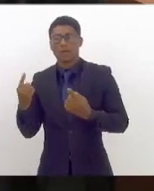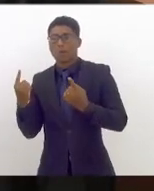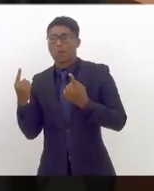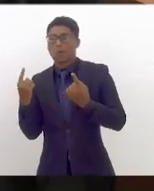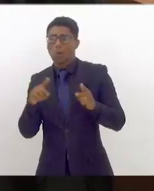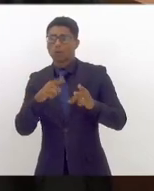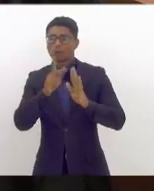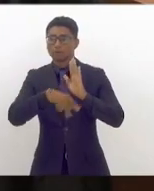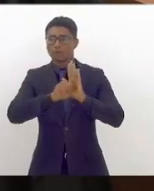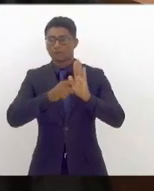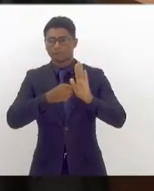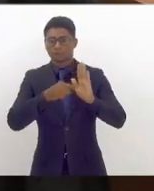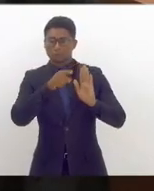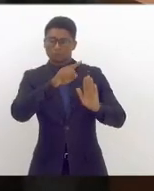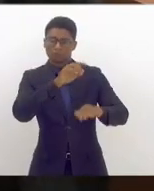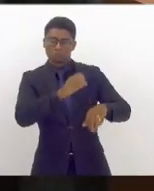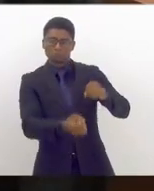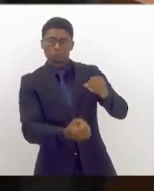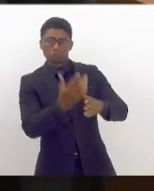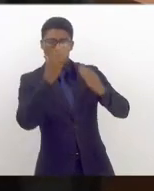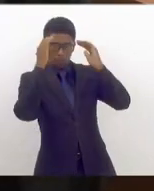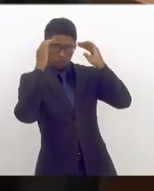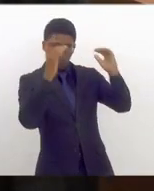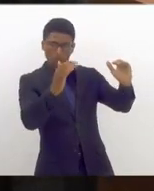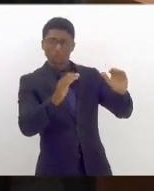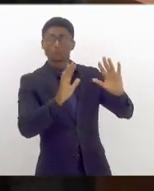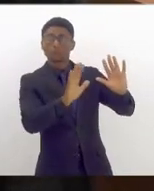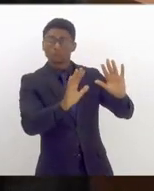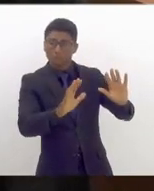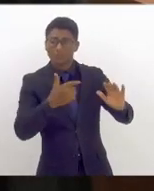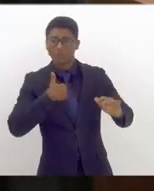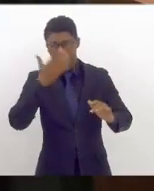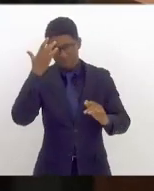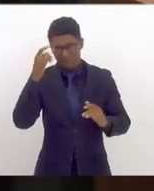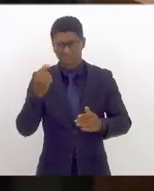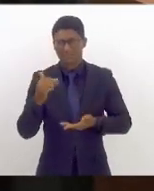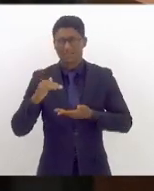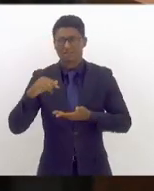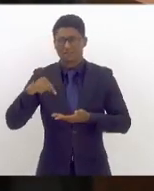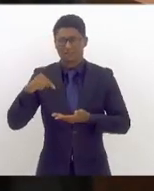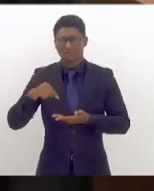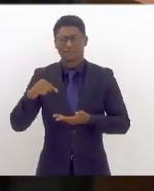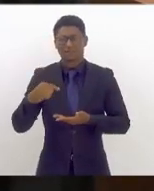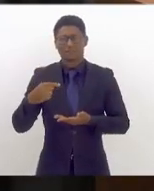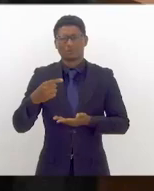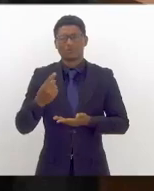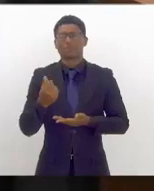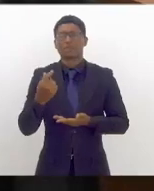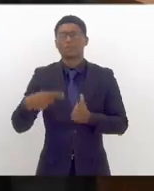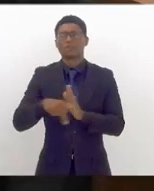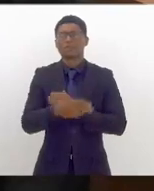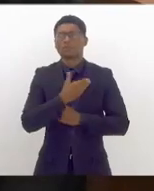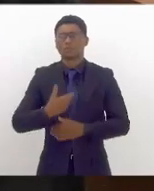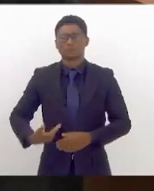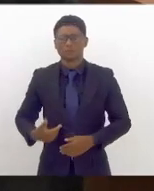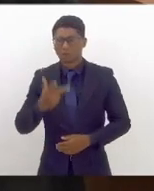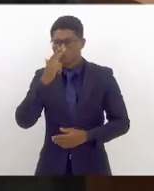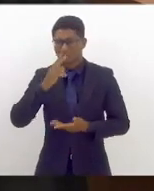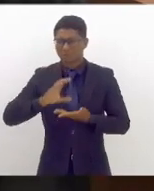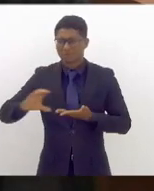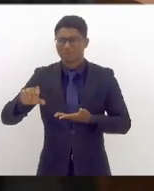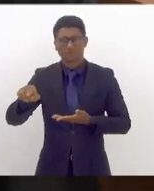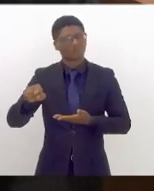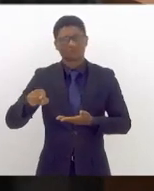com todo respeito ao autor mas eu acho que ele desvio direciona o fundo público estadual para uma agenda que não é prioritária